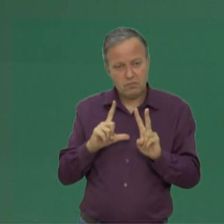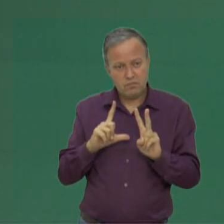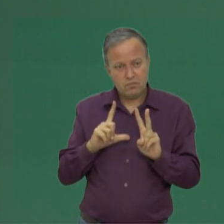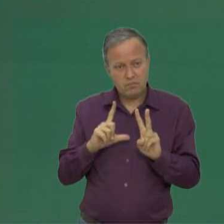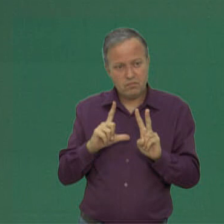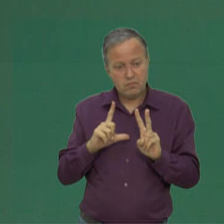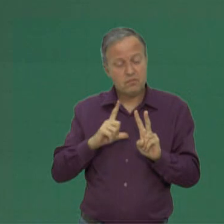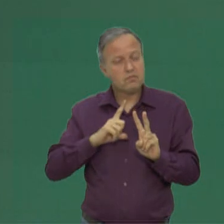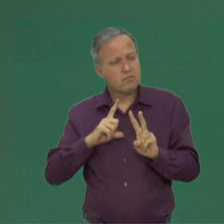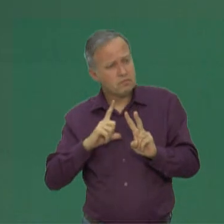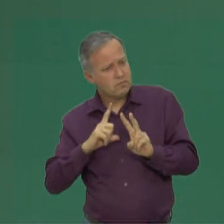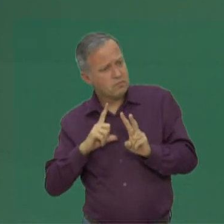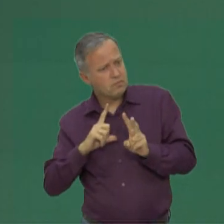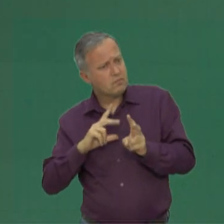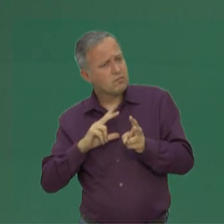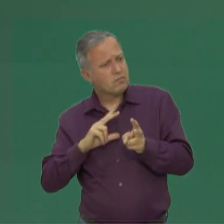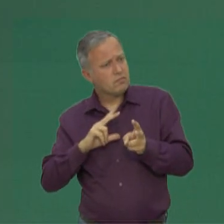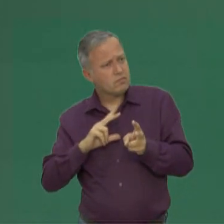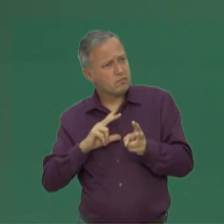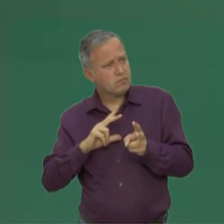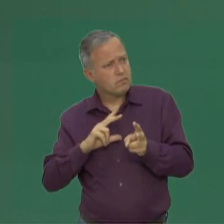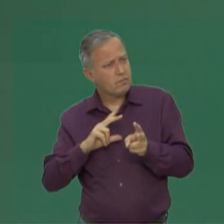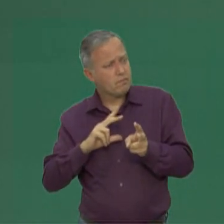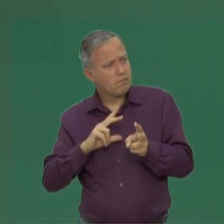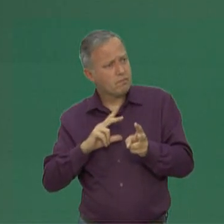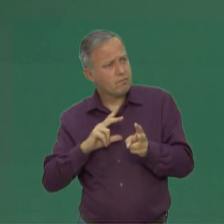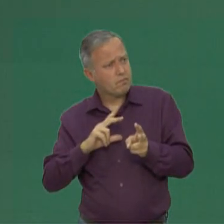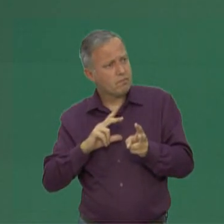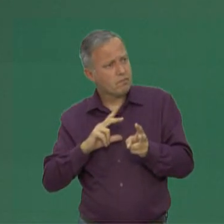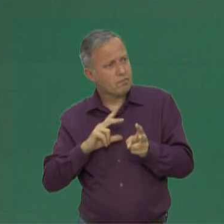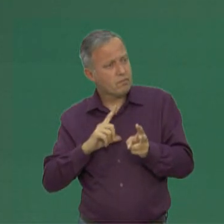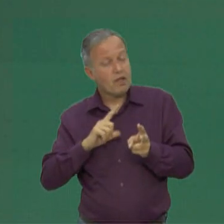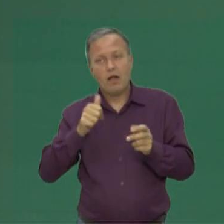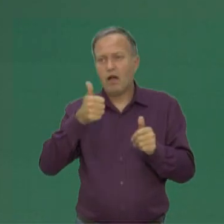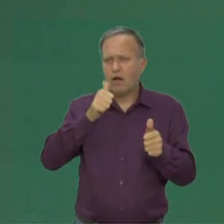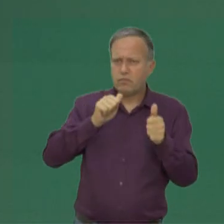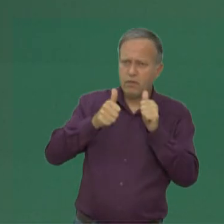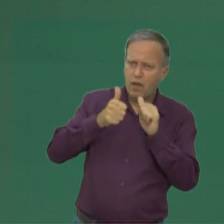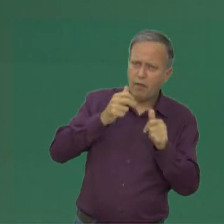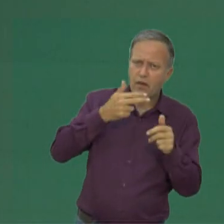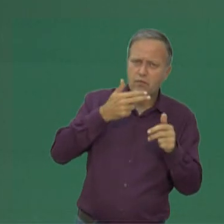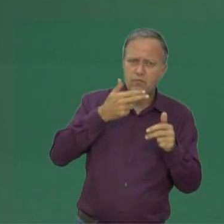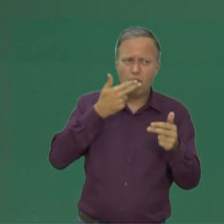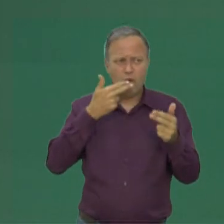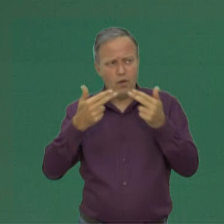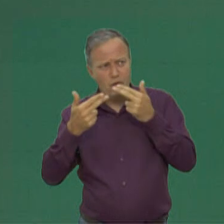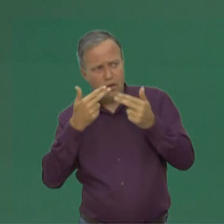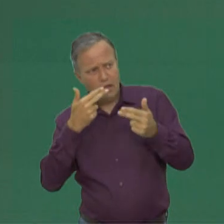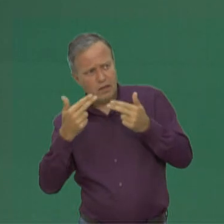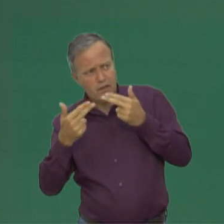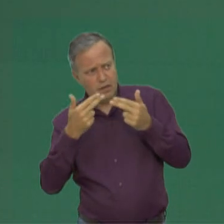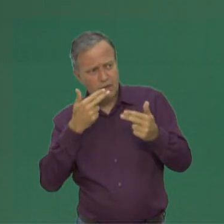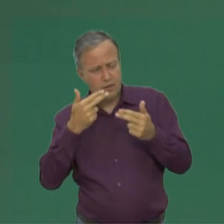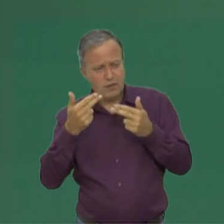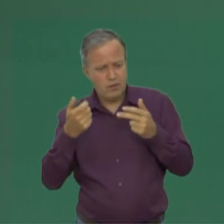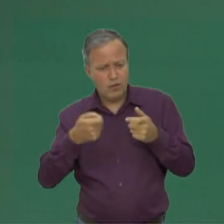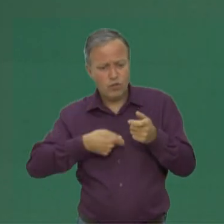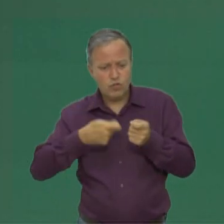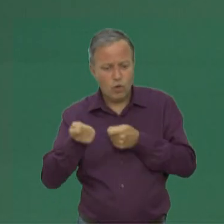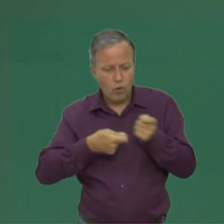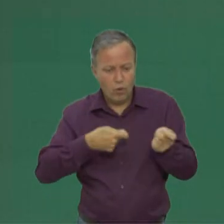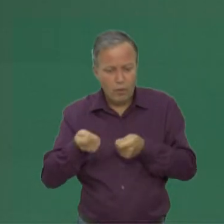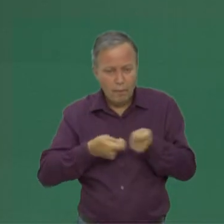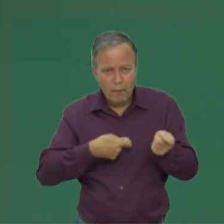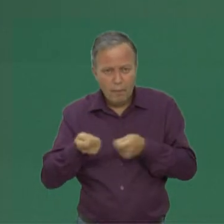dos outros que são citados aqui, né? Entre bebidas, cigarros, mais um, né? O jogo.